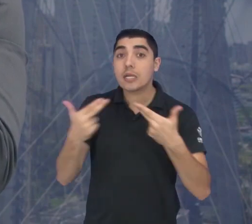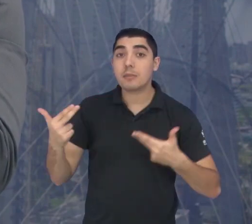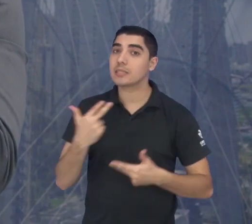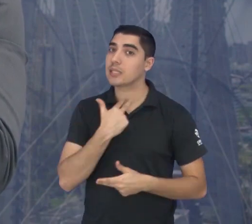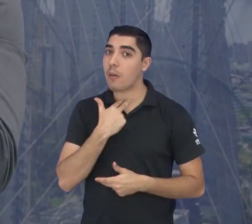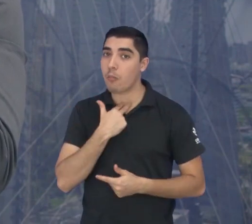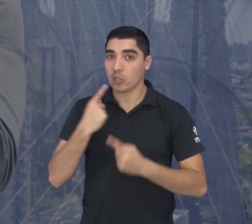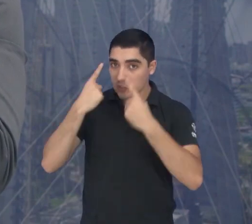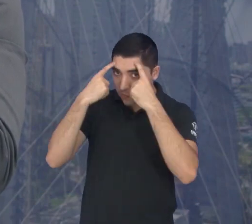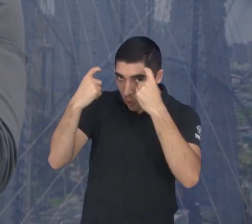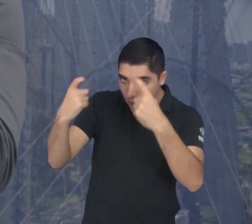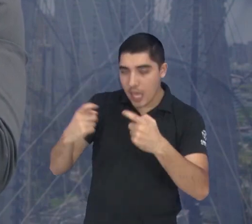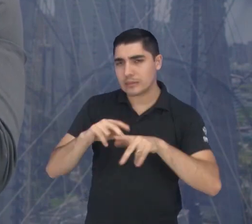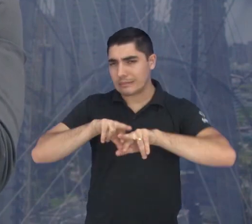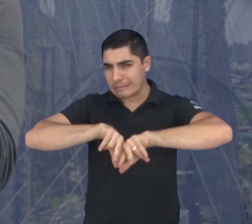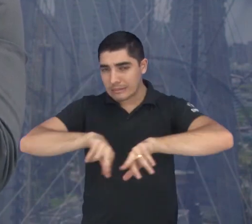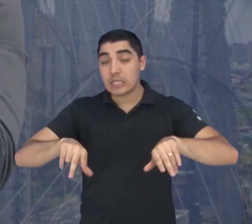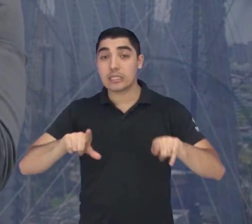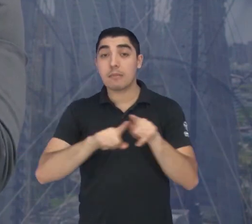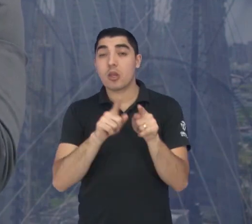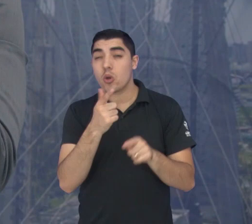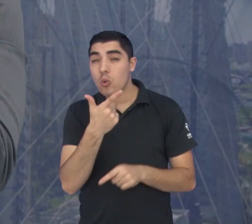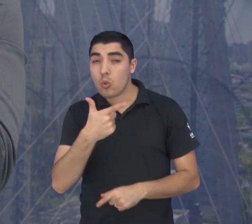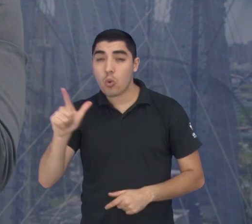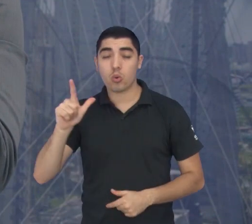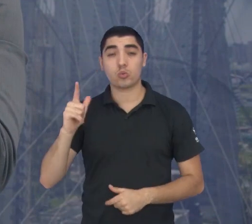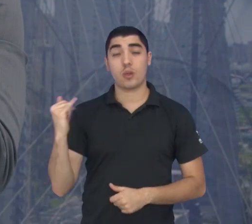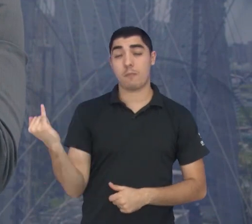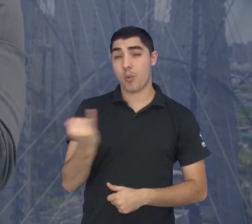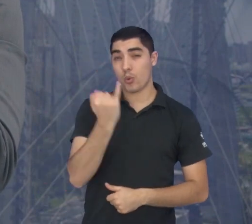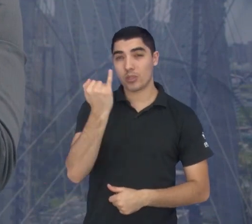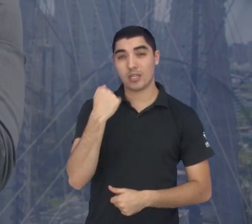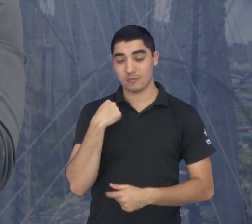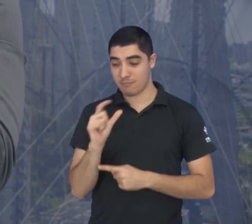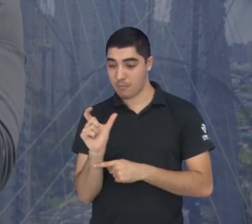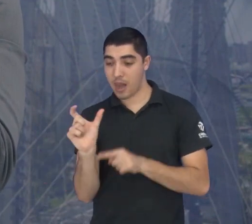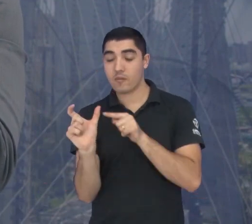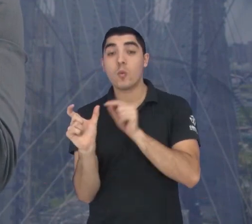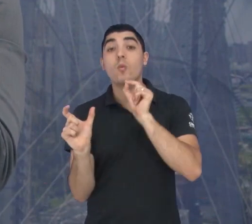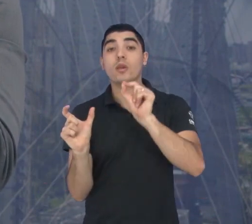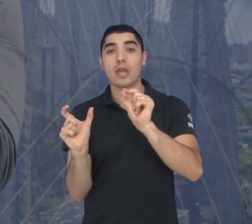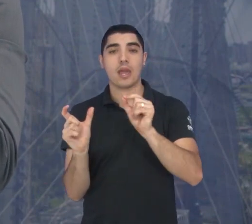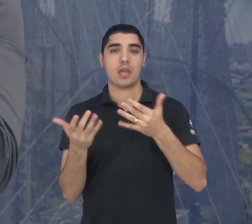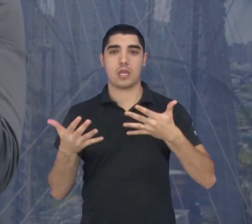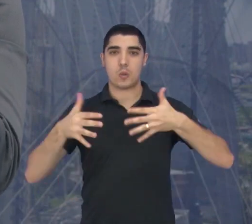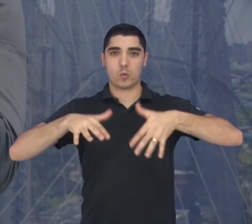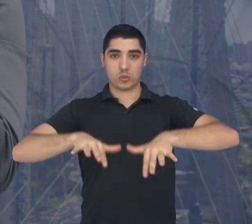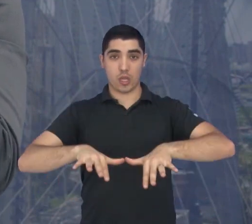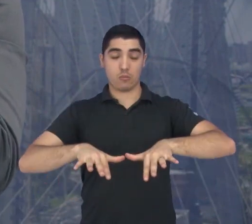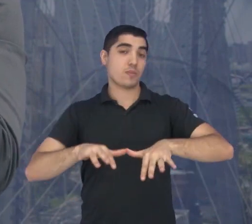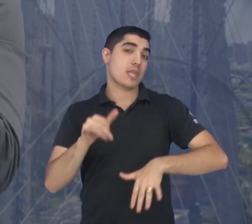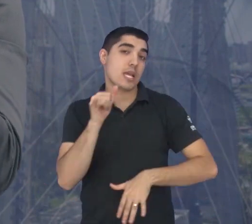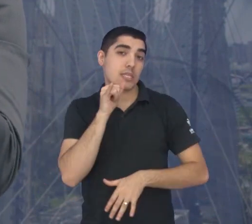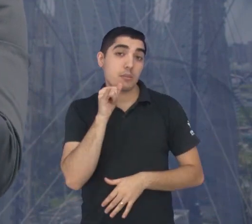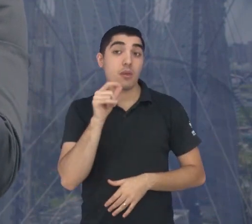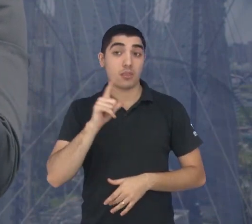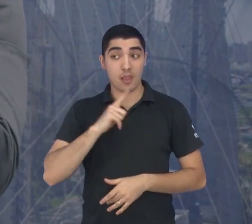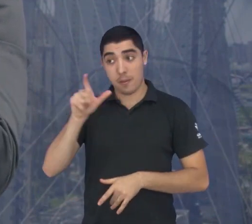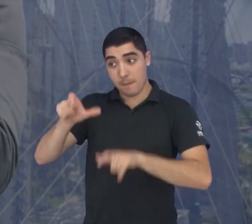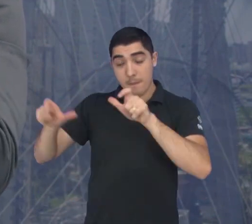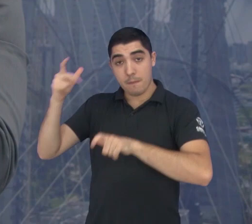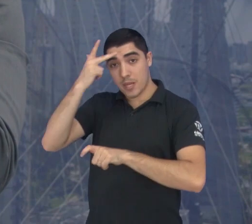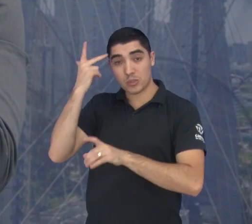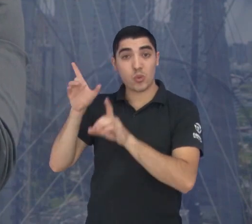gente trabalha que é muito importante hoje, que é uma palavra-chave em condomínio, que eu falo, é inclusão. Hoje temos pessoas com portadoras de